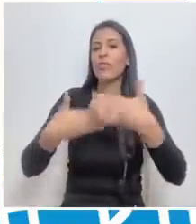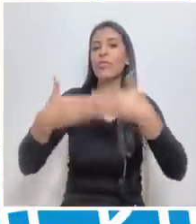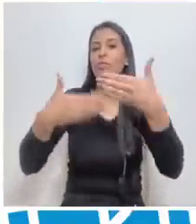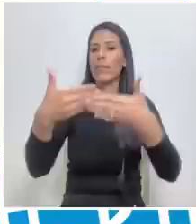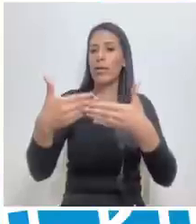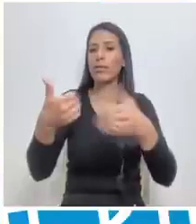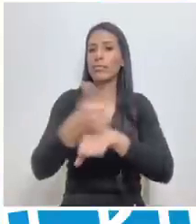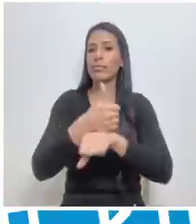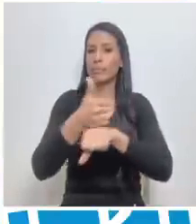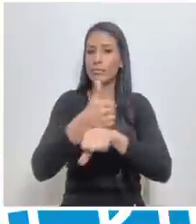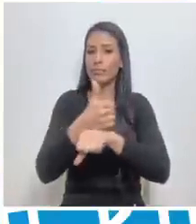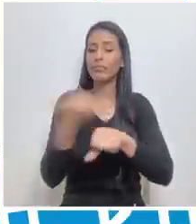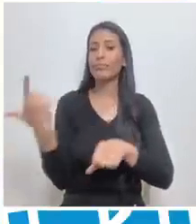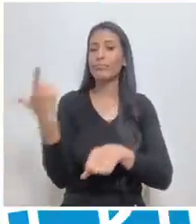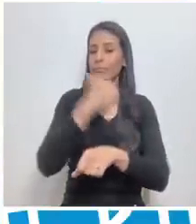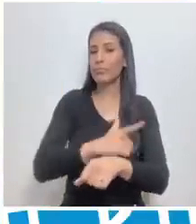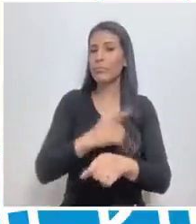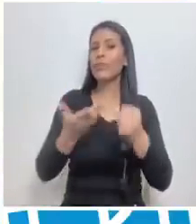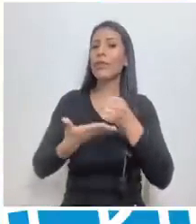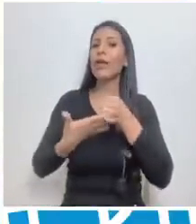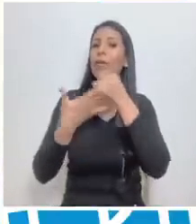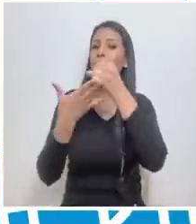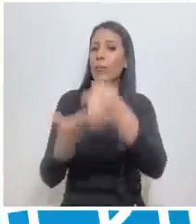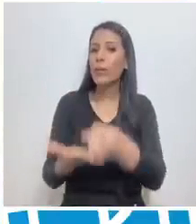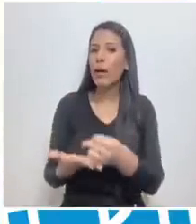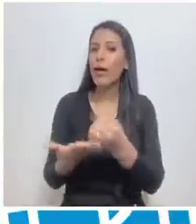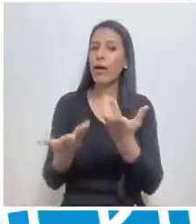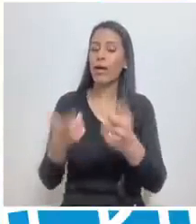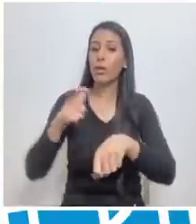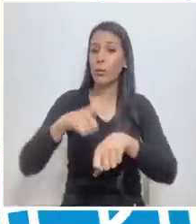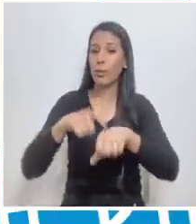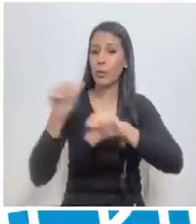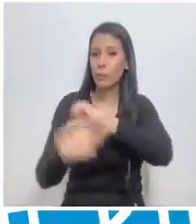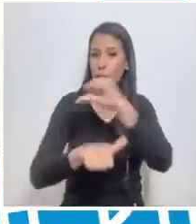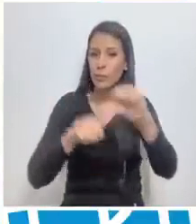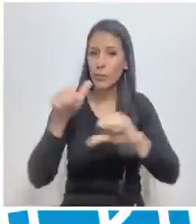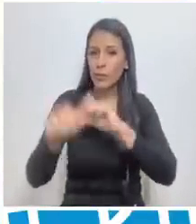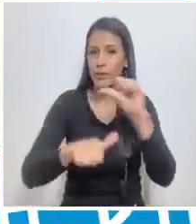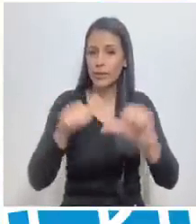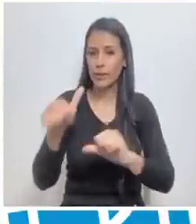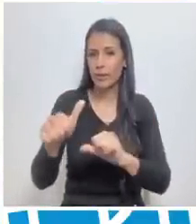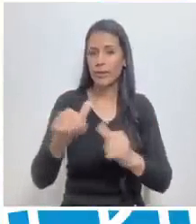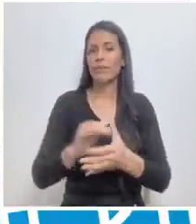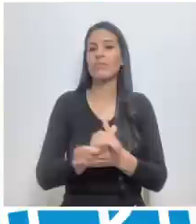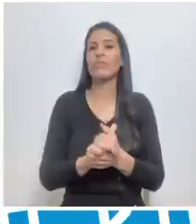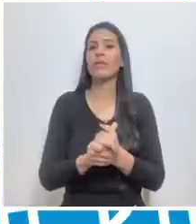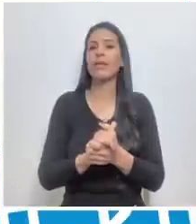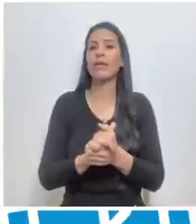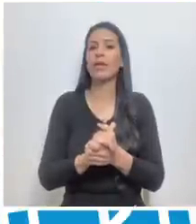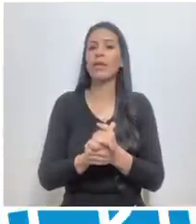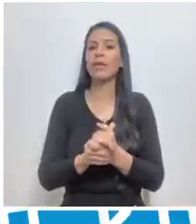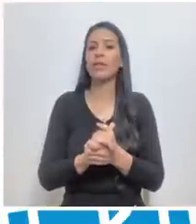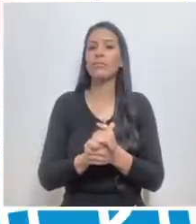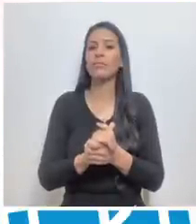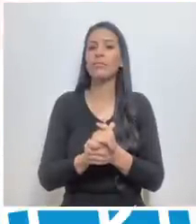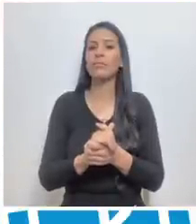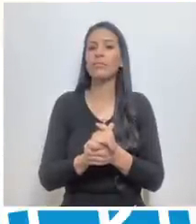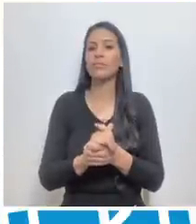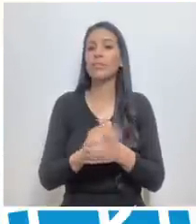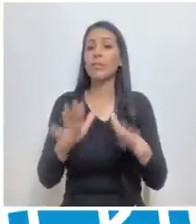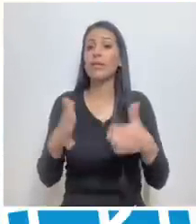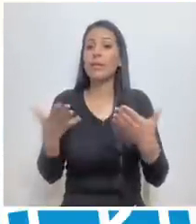para apoiá-los no momento de mudança profunda. Quando você tira o eixo da educação,